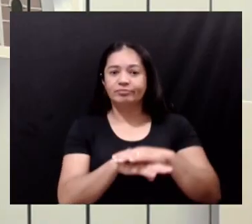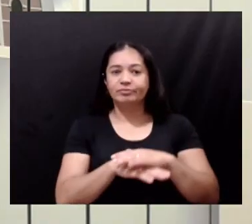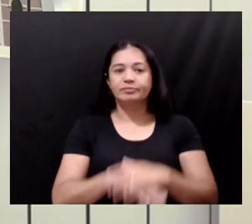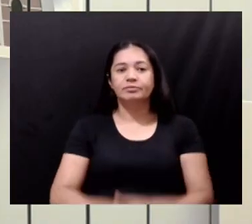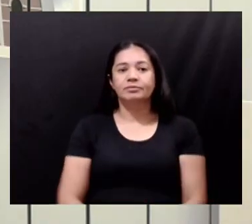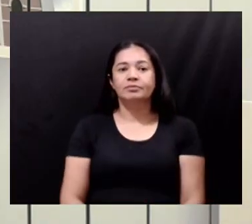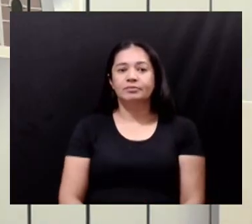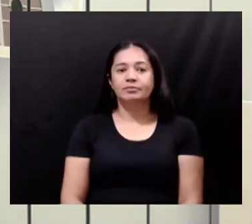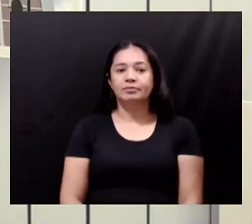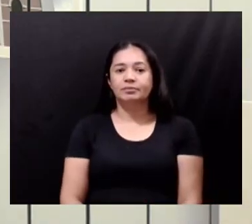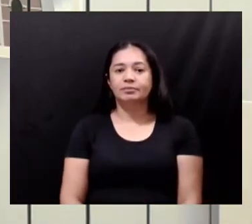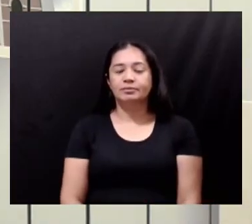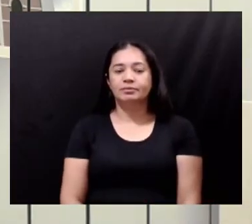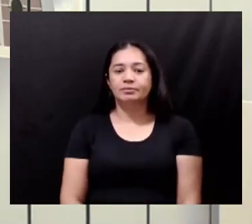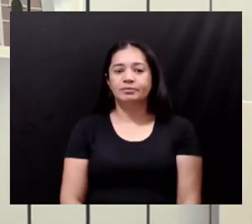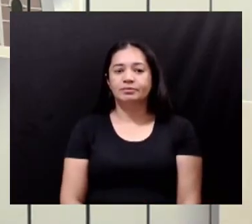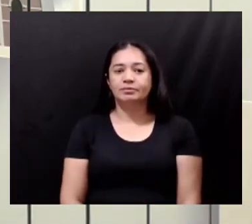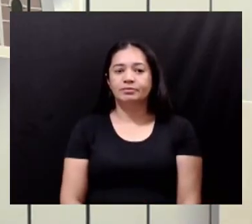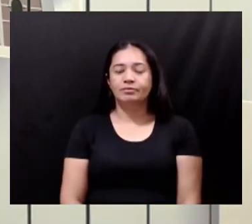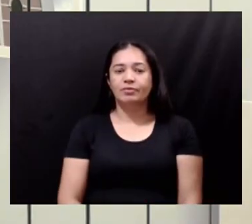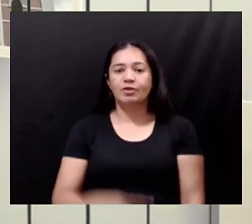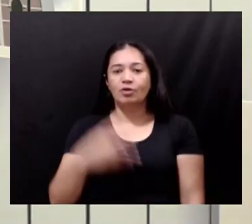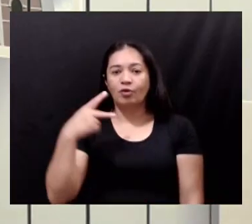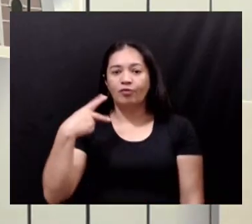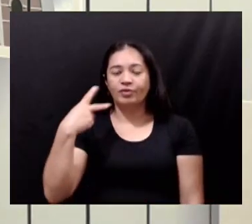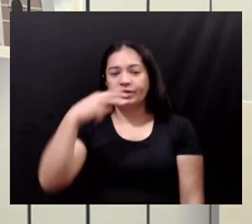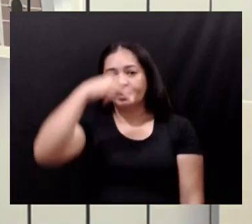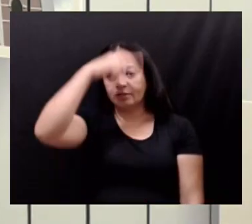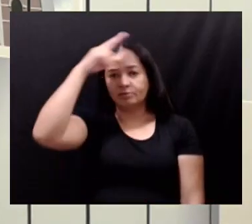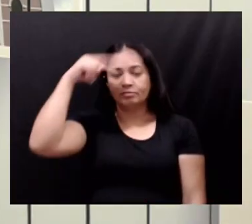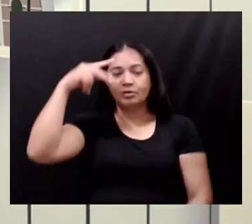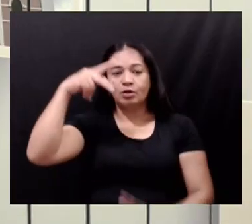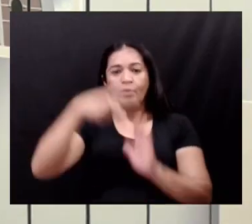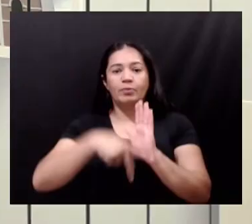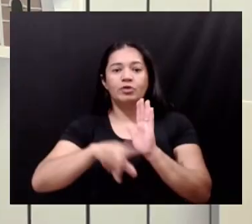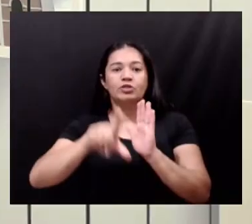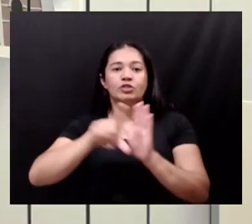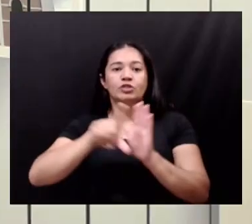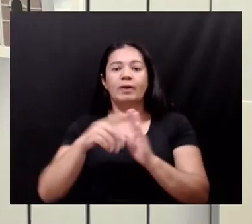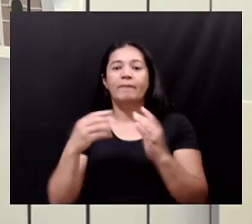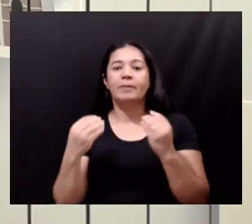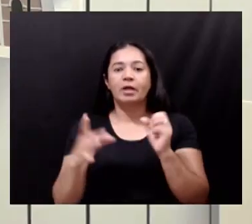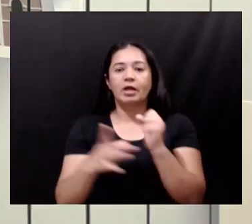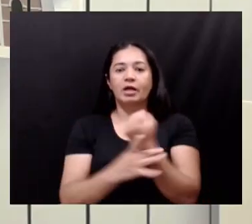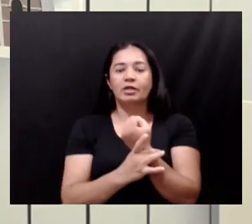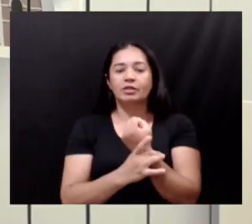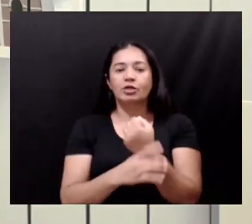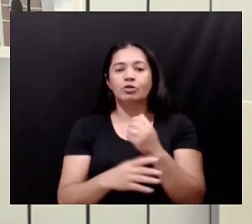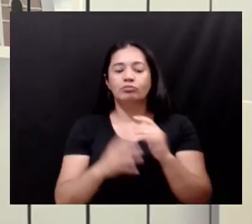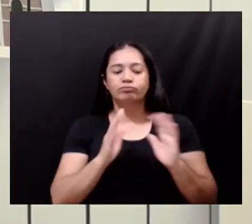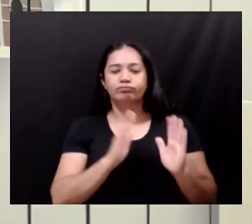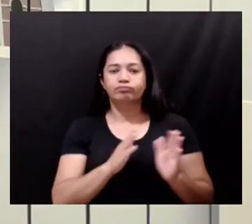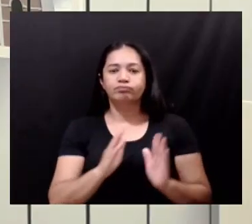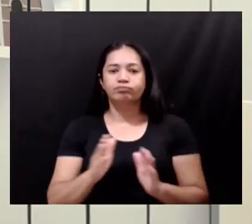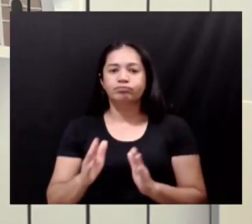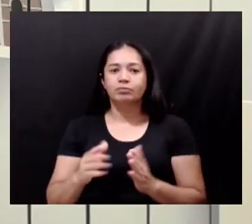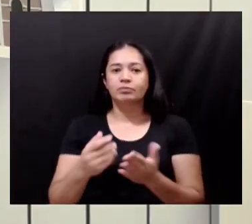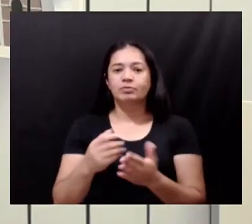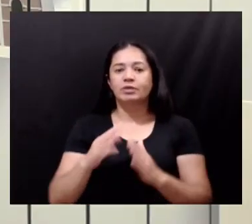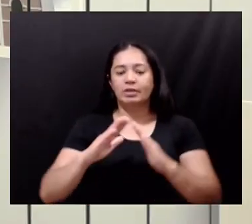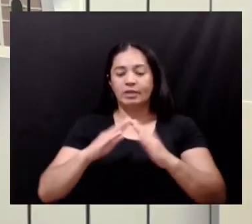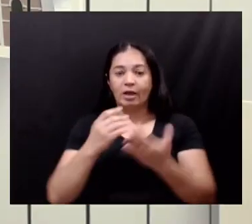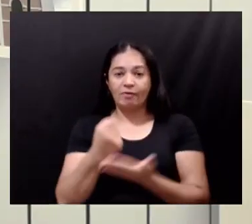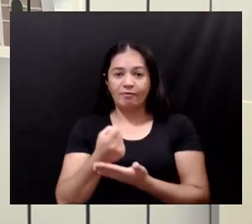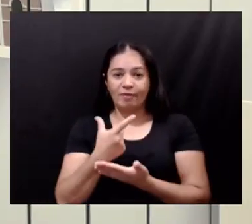O vereador Nick Schneider protocola projeto de lei para garantir o funcionamento das farmácias públicas no